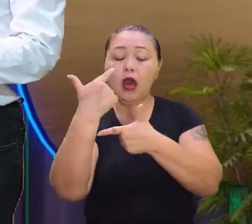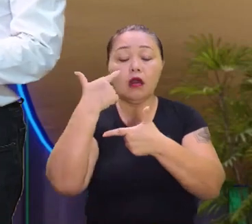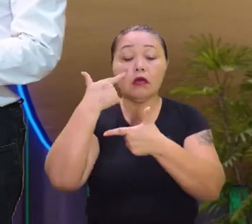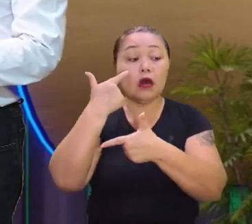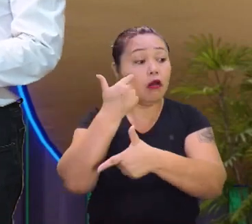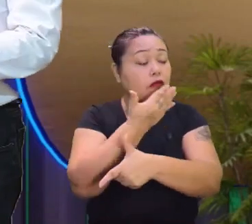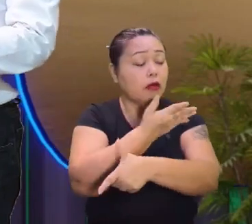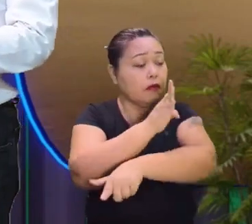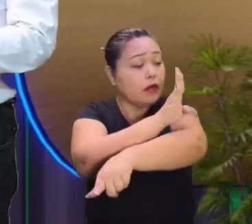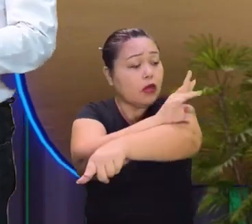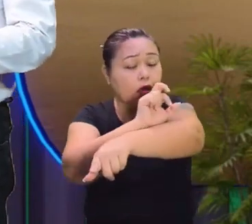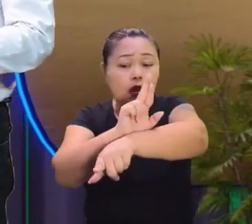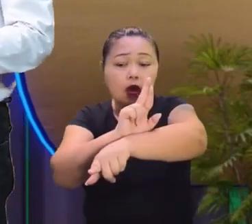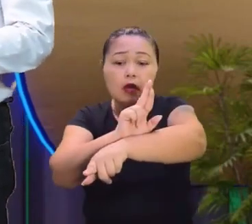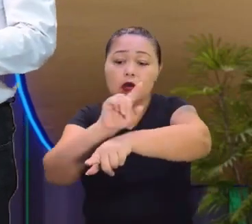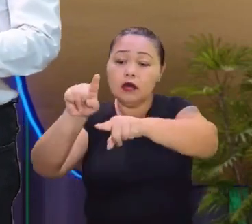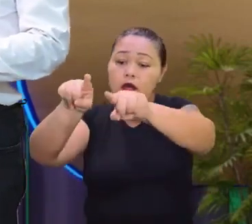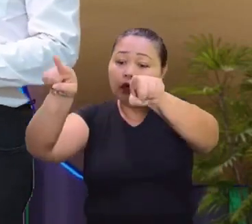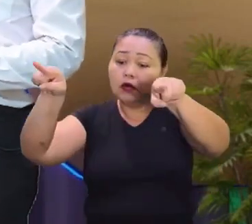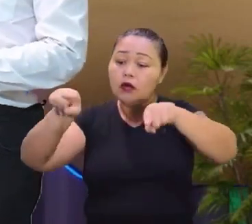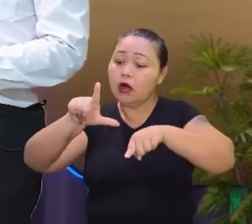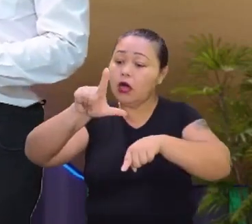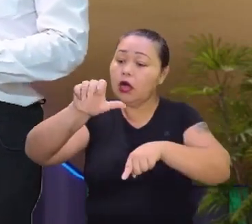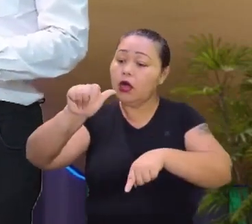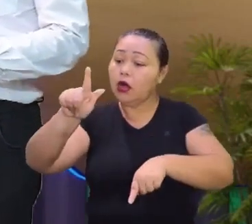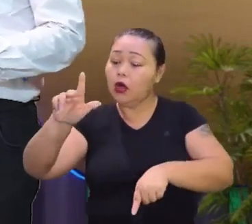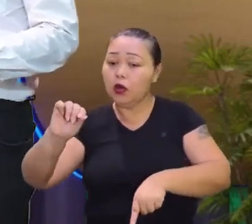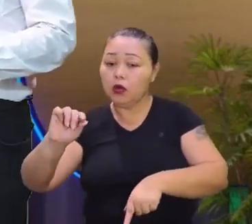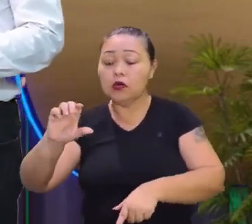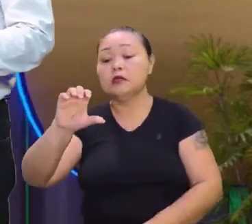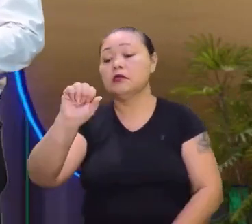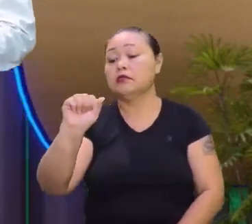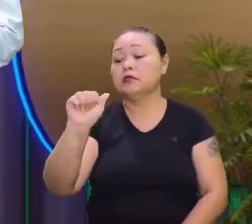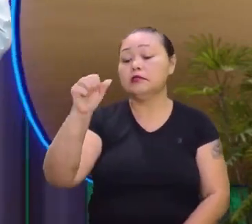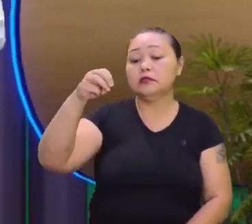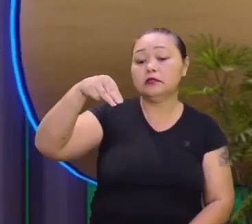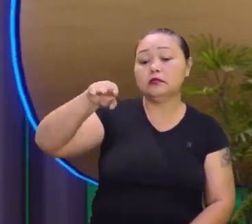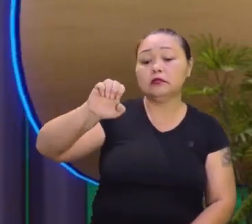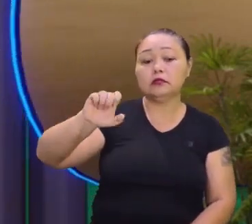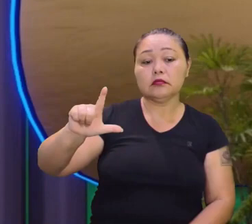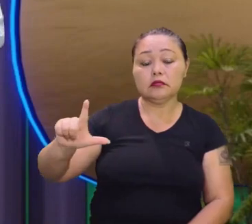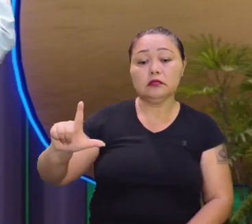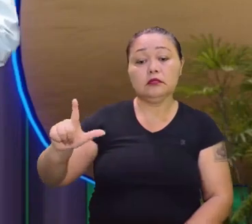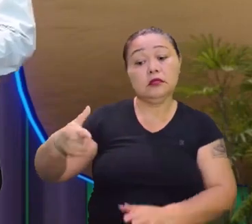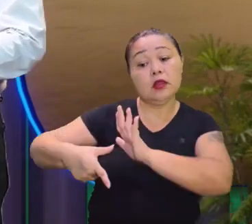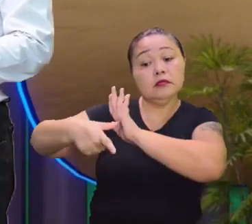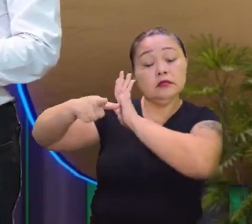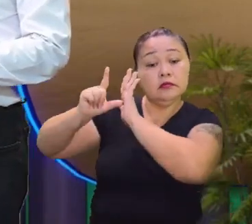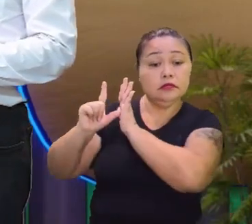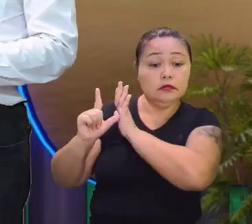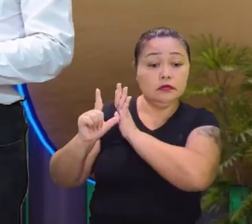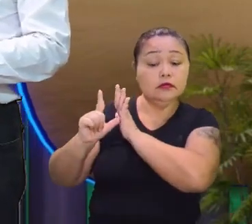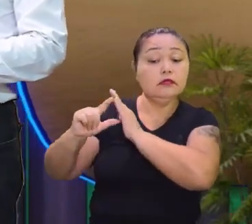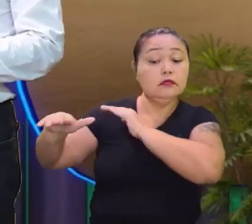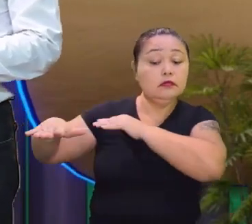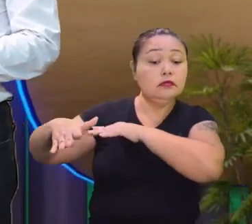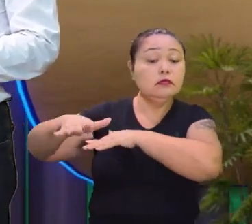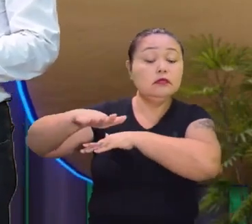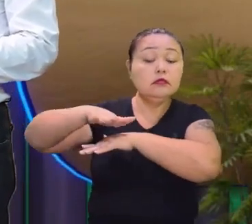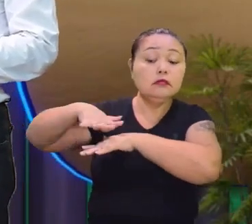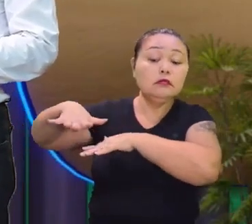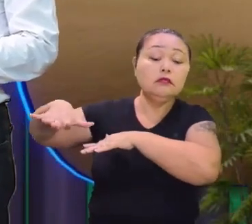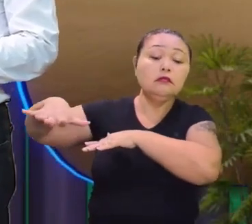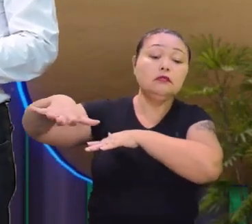pela BR, a gente vê o lago, né? O lago. Chamado Lago de Samuel. Lago de Samuel, que antes ali a gente tinha o quê?